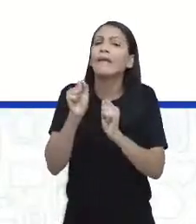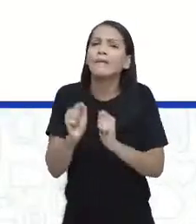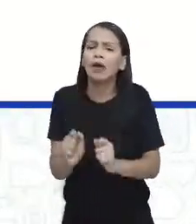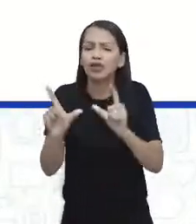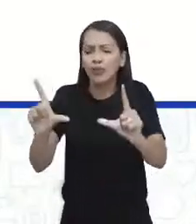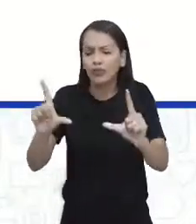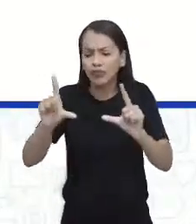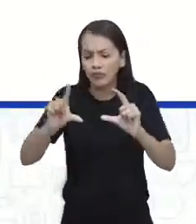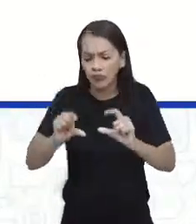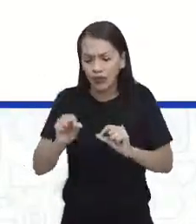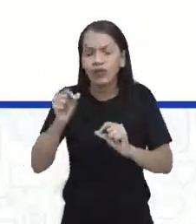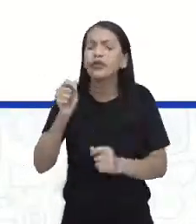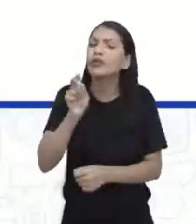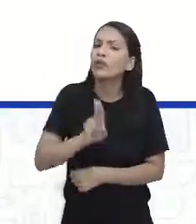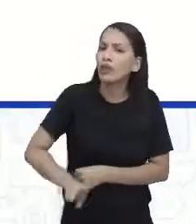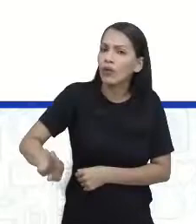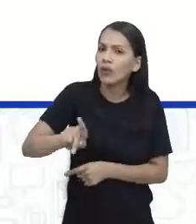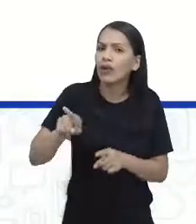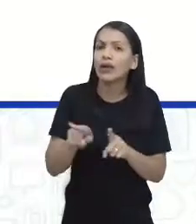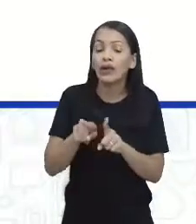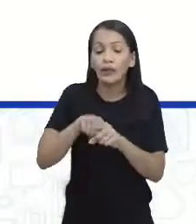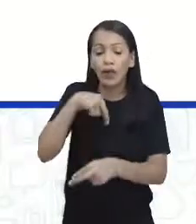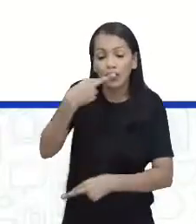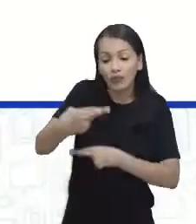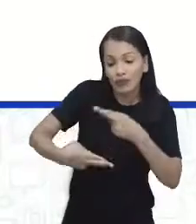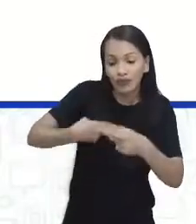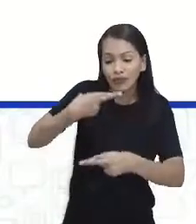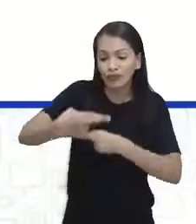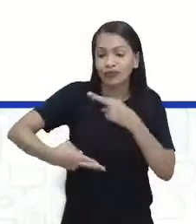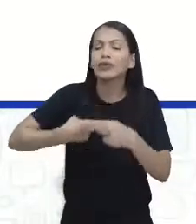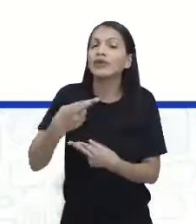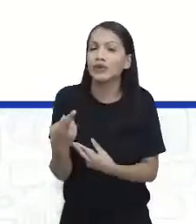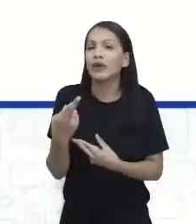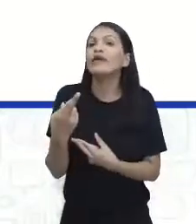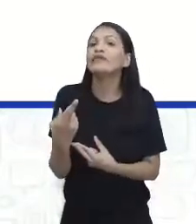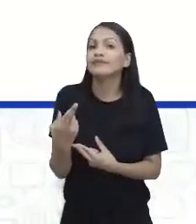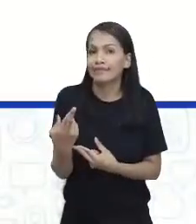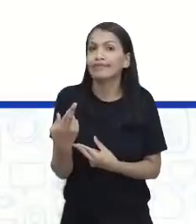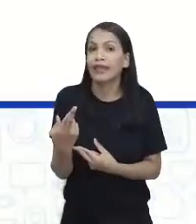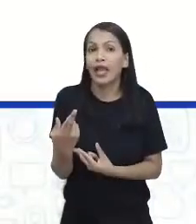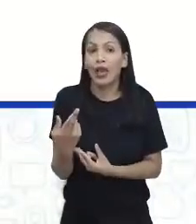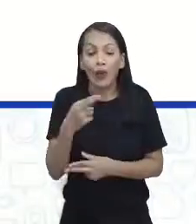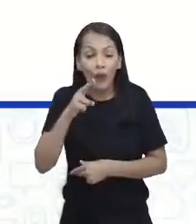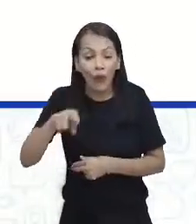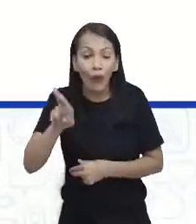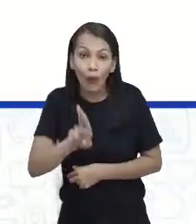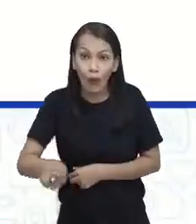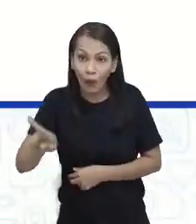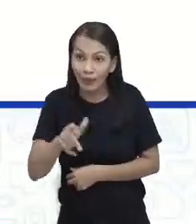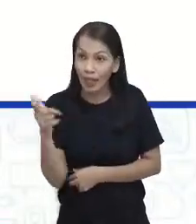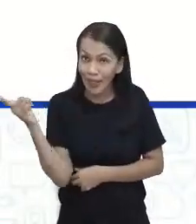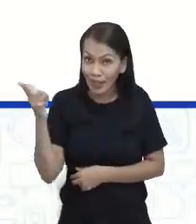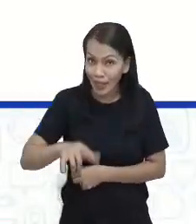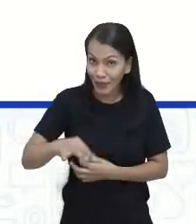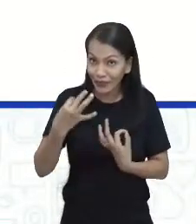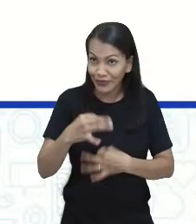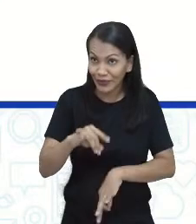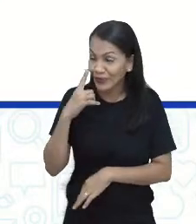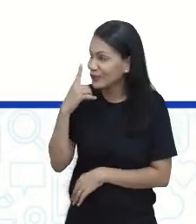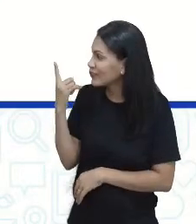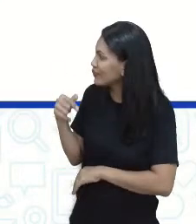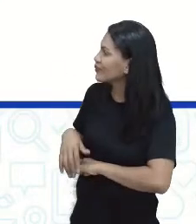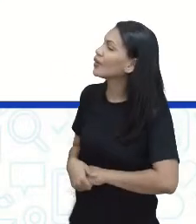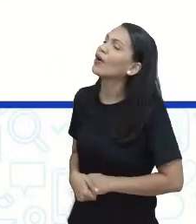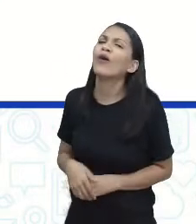reduzir, como reciclar e como reutilizar os recursos que a gente tem à nossa disposição, tá?